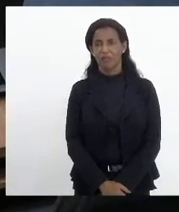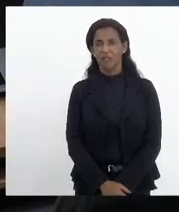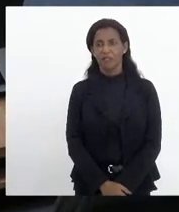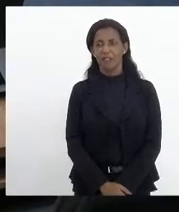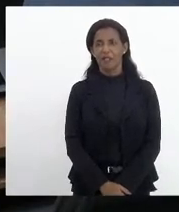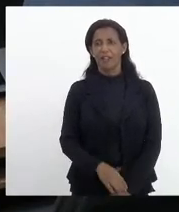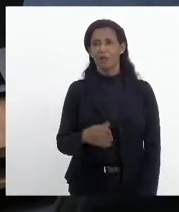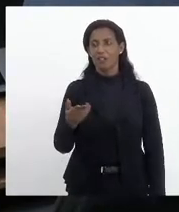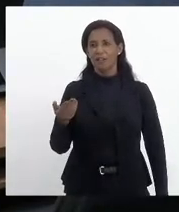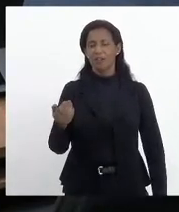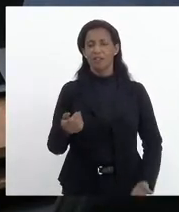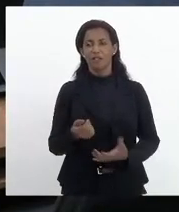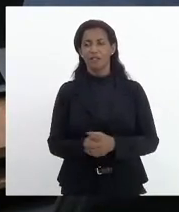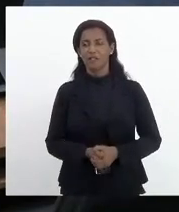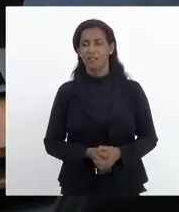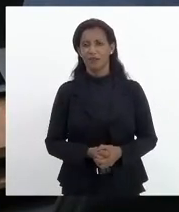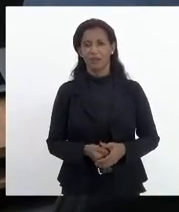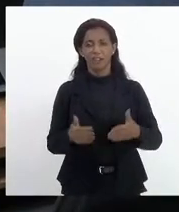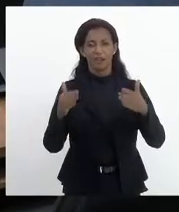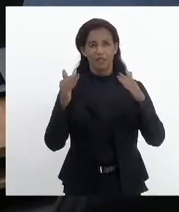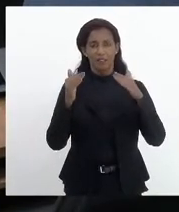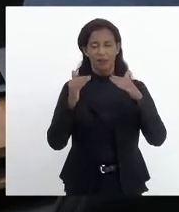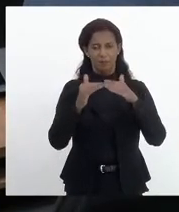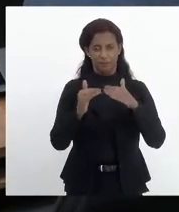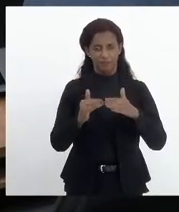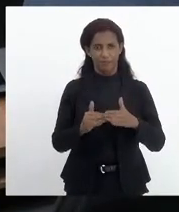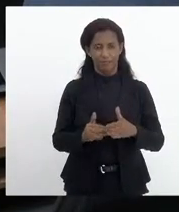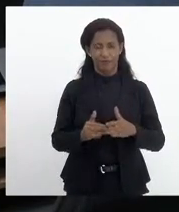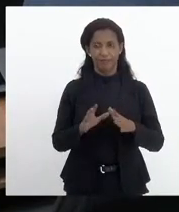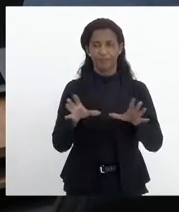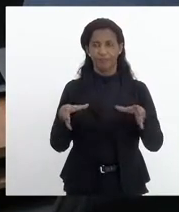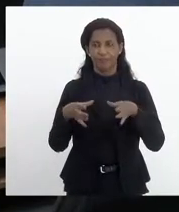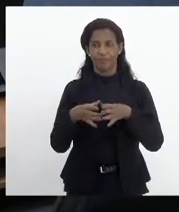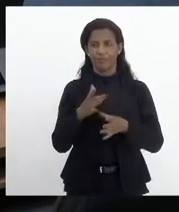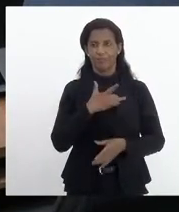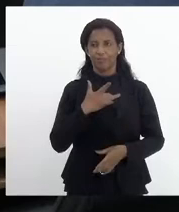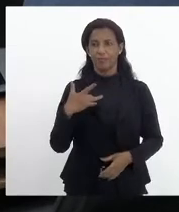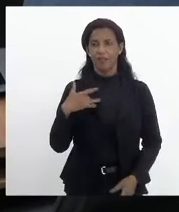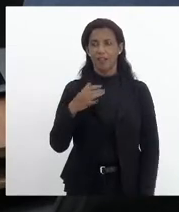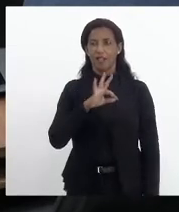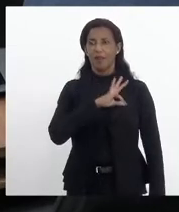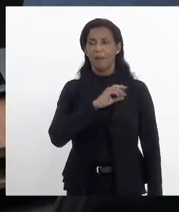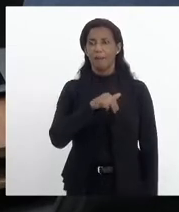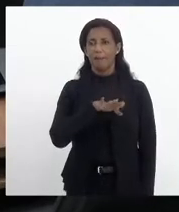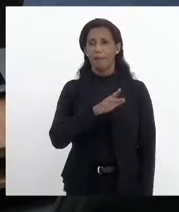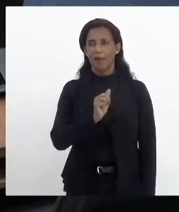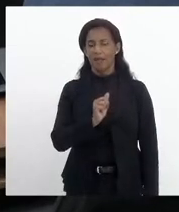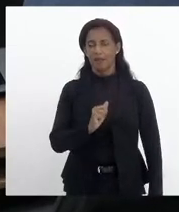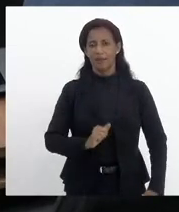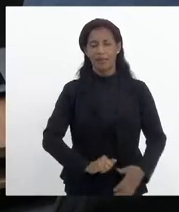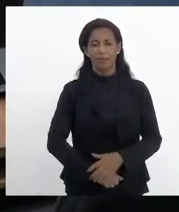Deputado Márcio Pacheco. Parecer favorável, presidente. Pela Comissão de Saúde, deputada Marta Rocha.